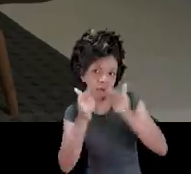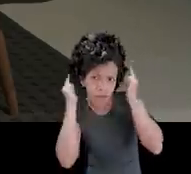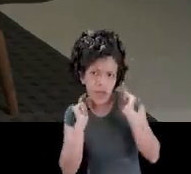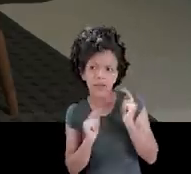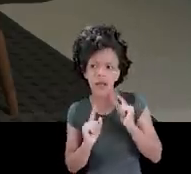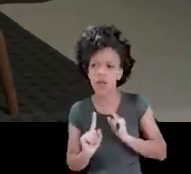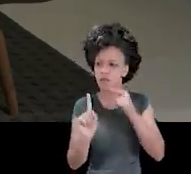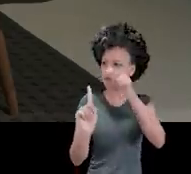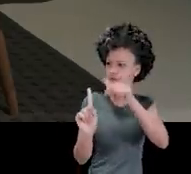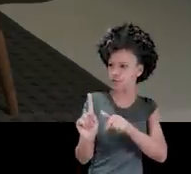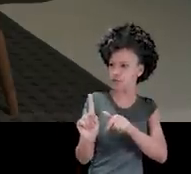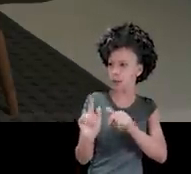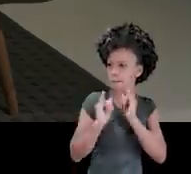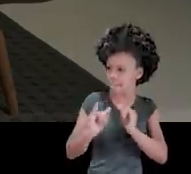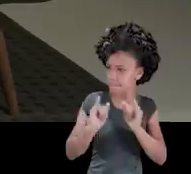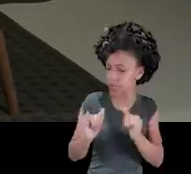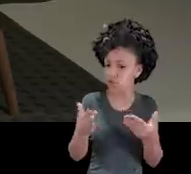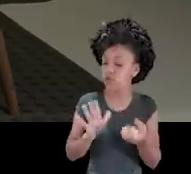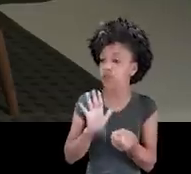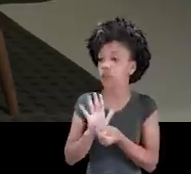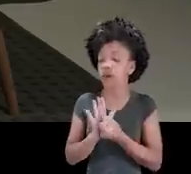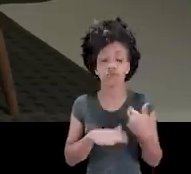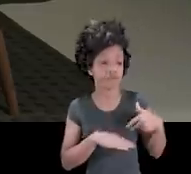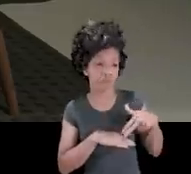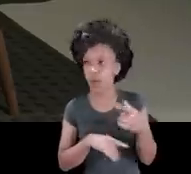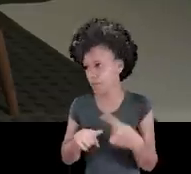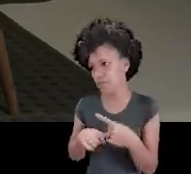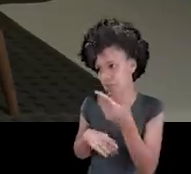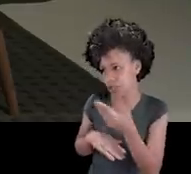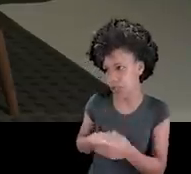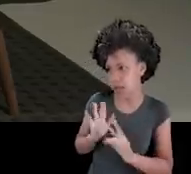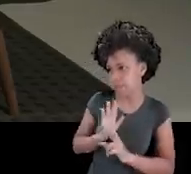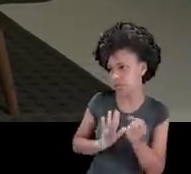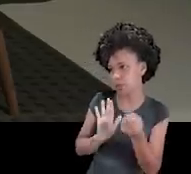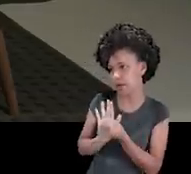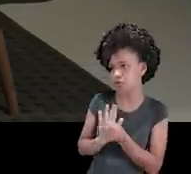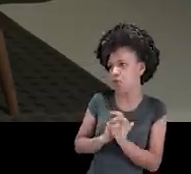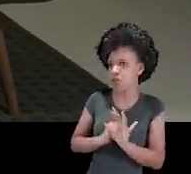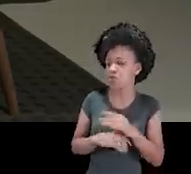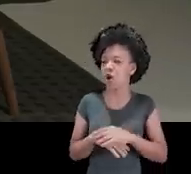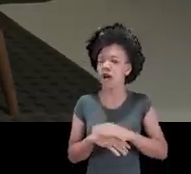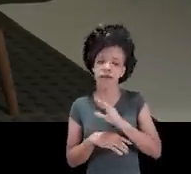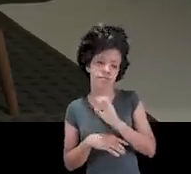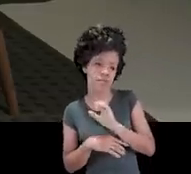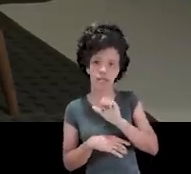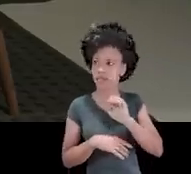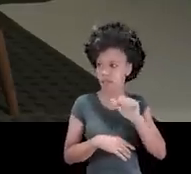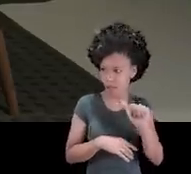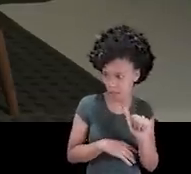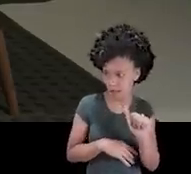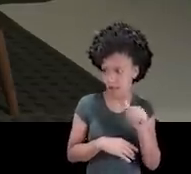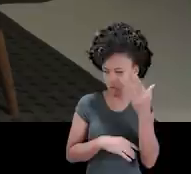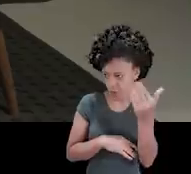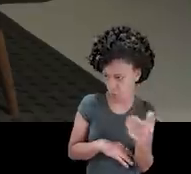virou garoto propaganda. Uhum. E você hoje é uma marca que por onde você anda, porque você é uma marca, você não é só o cara da C&A que ficou famoso, mas